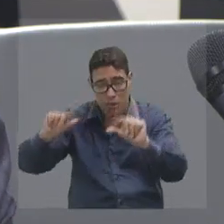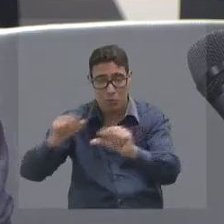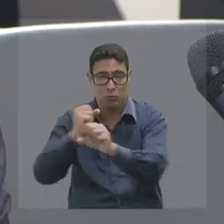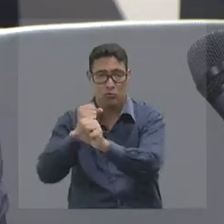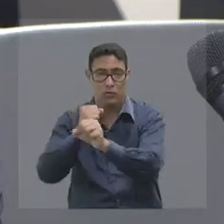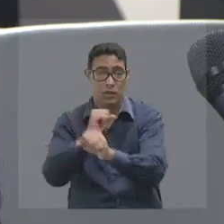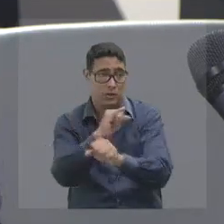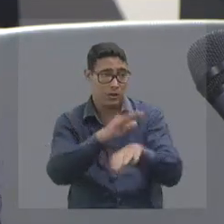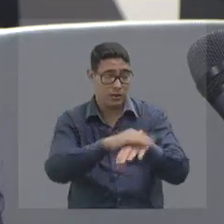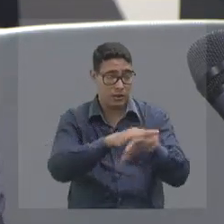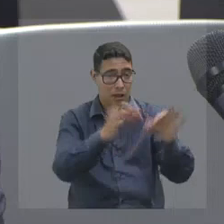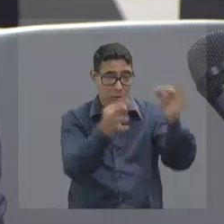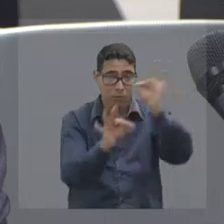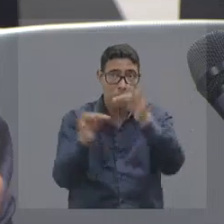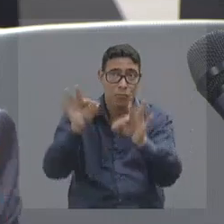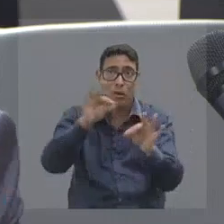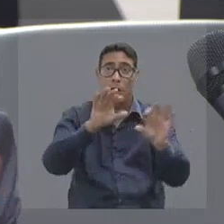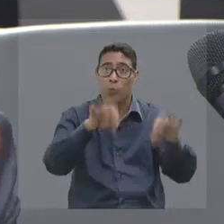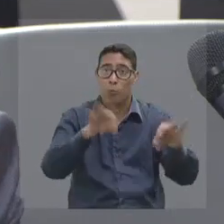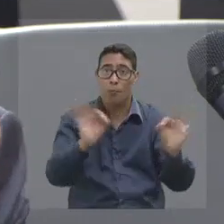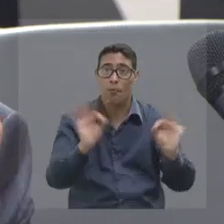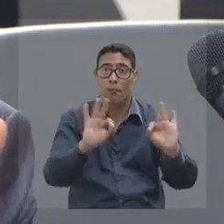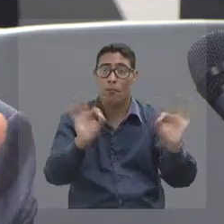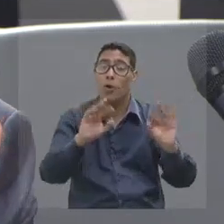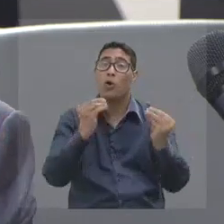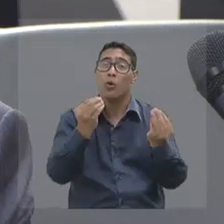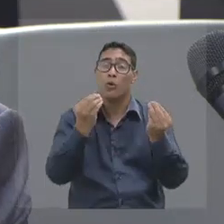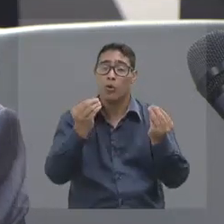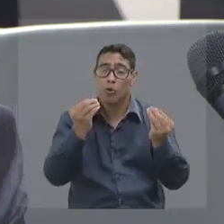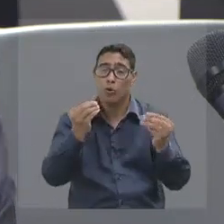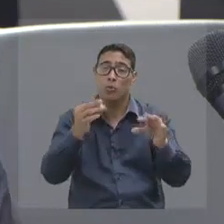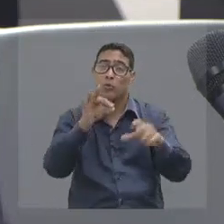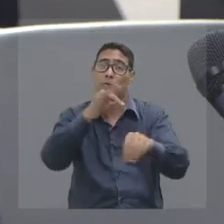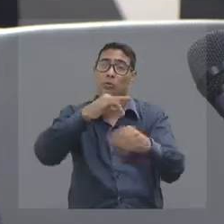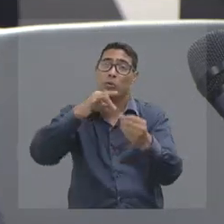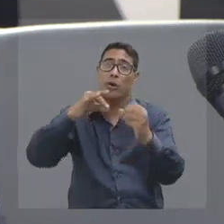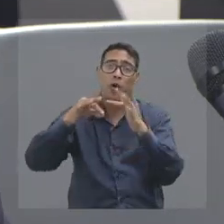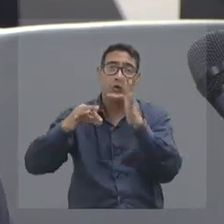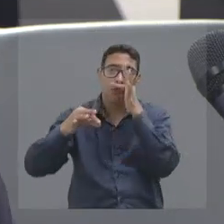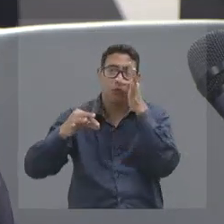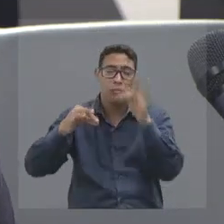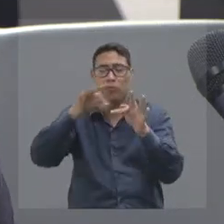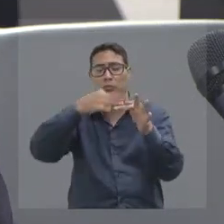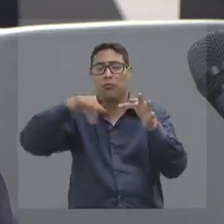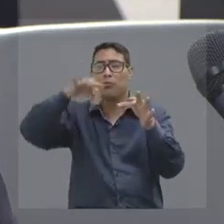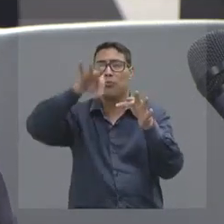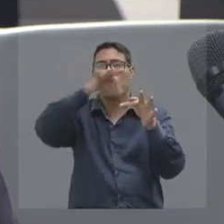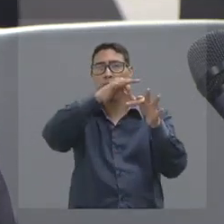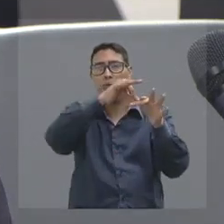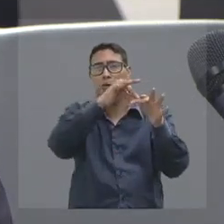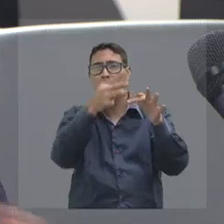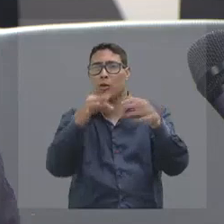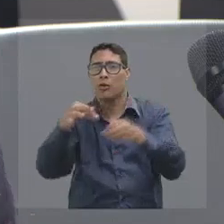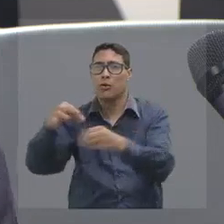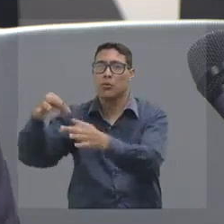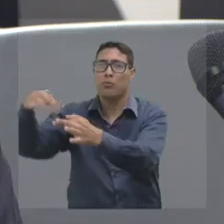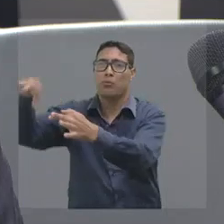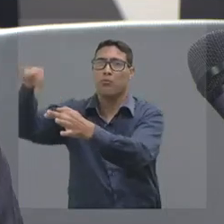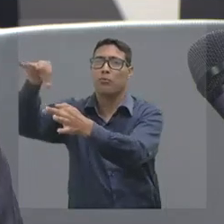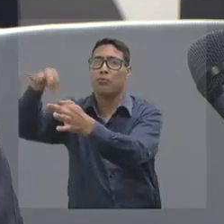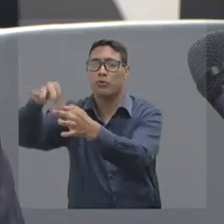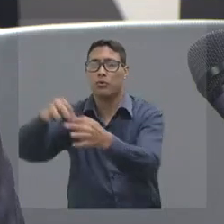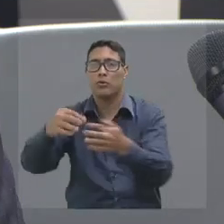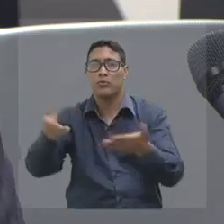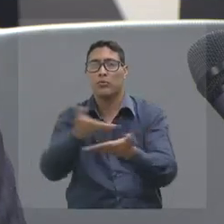sem abelha Não há polinização sem polinização no alimento e a gente percebe que ainda tem produtores pouquíssimos